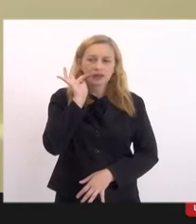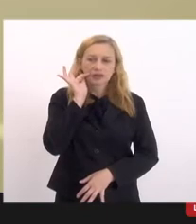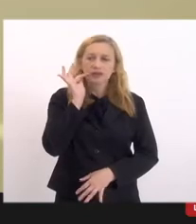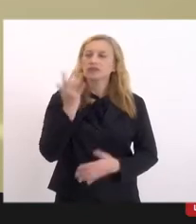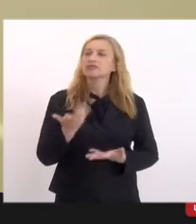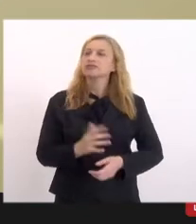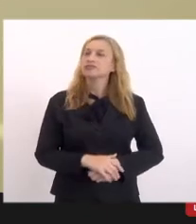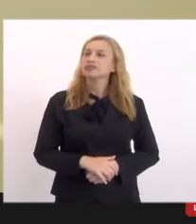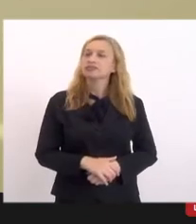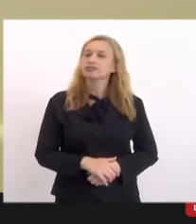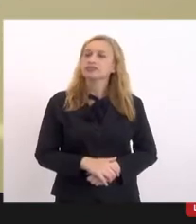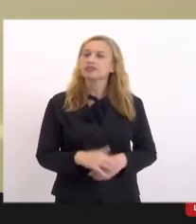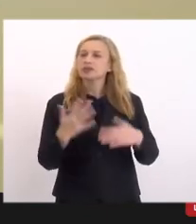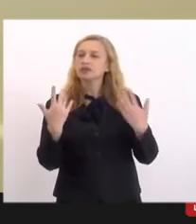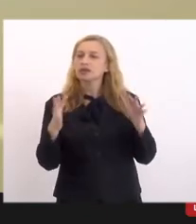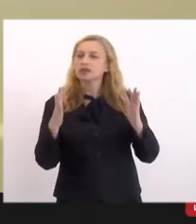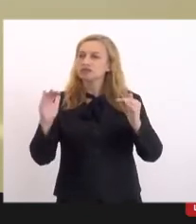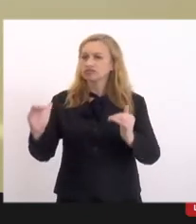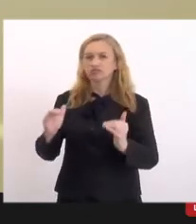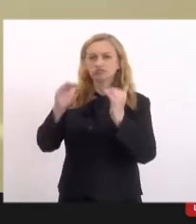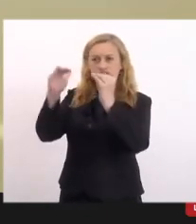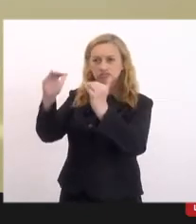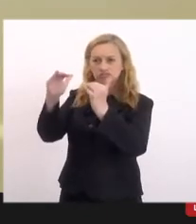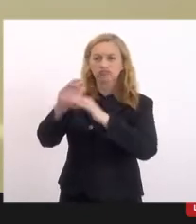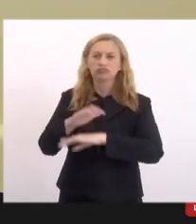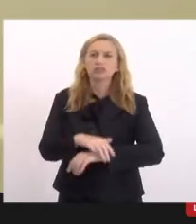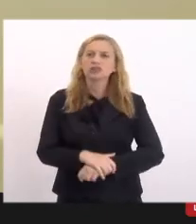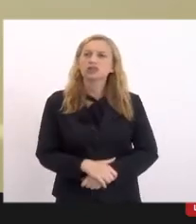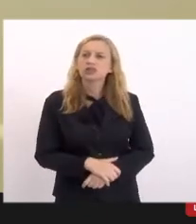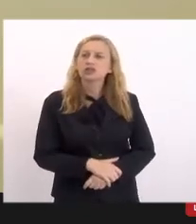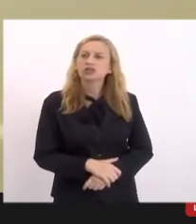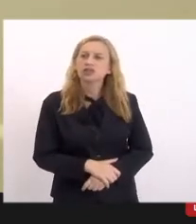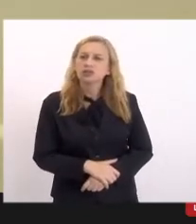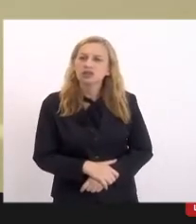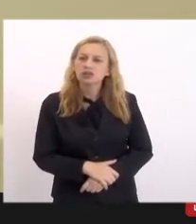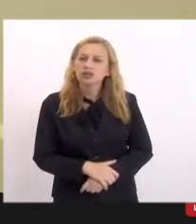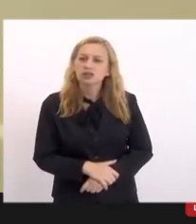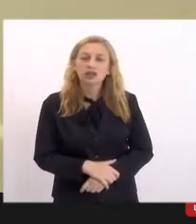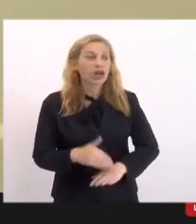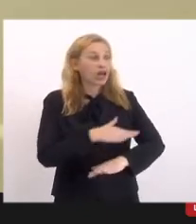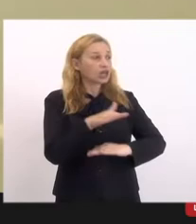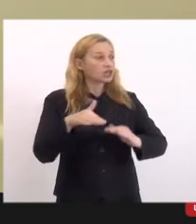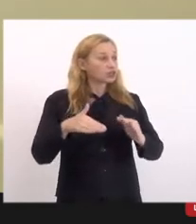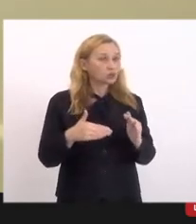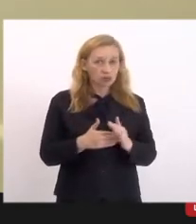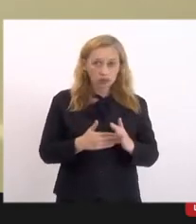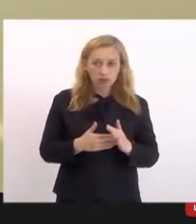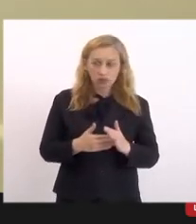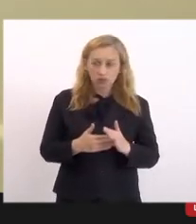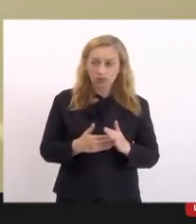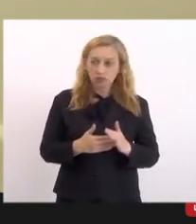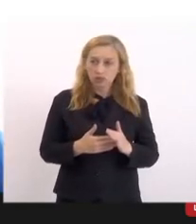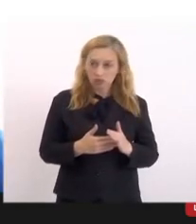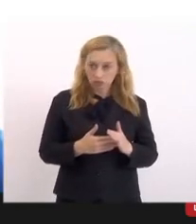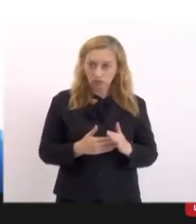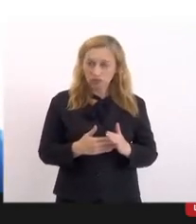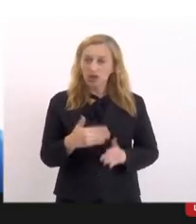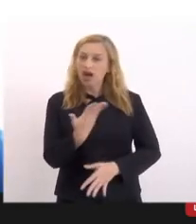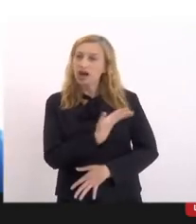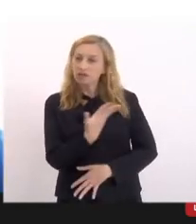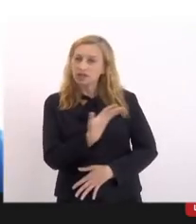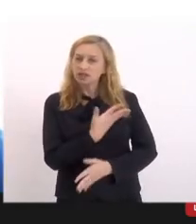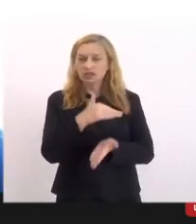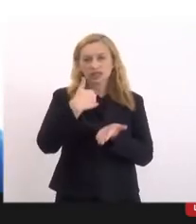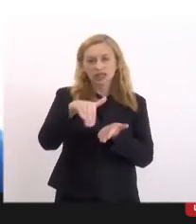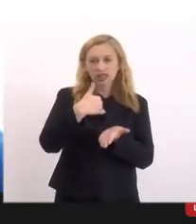cumprimentando Vossa Excelência, eu estendo meus cumprimentos a todos os participantes, aos colegas da